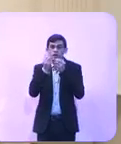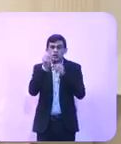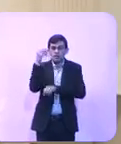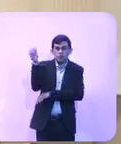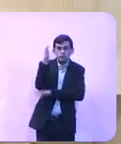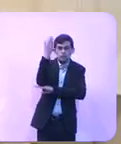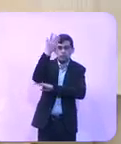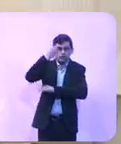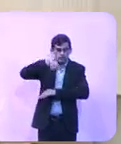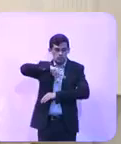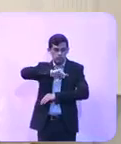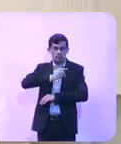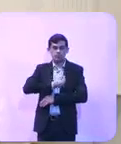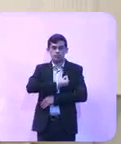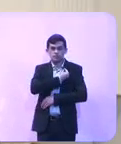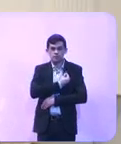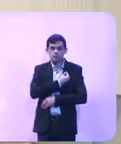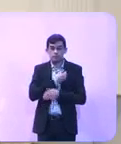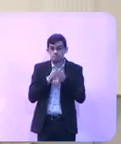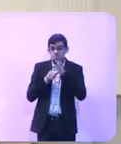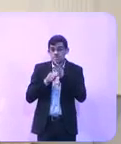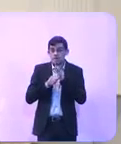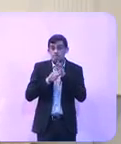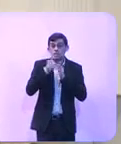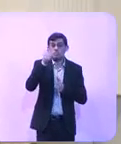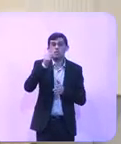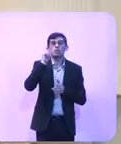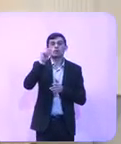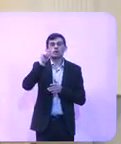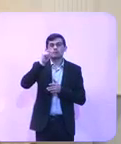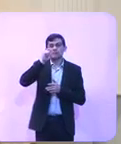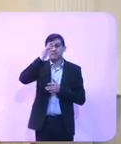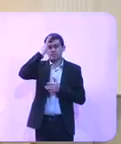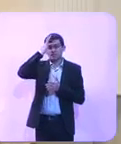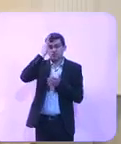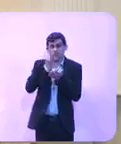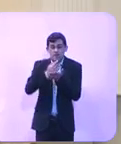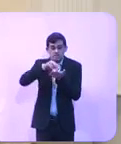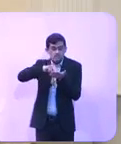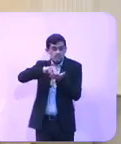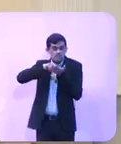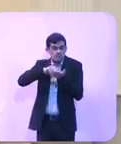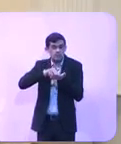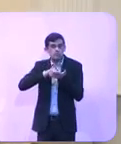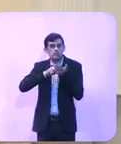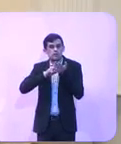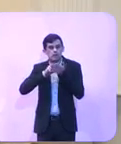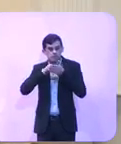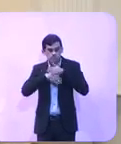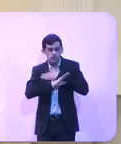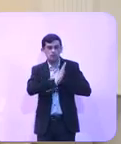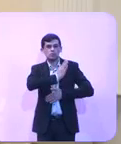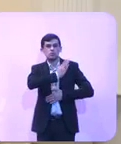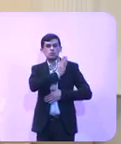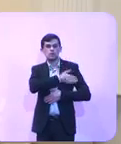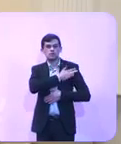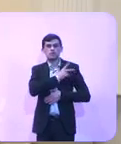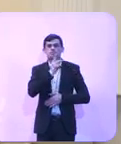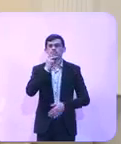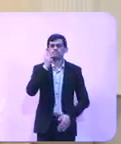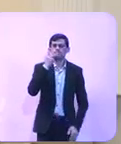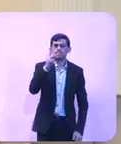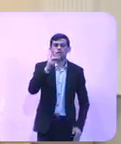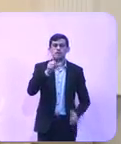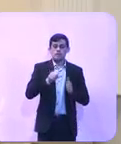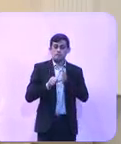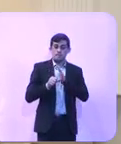vida. O primeiro lugar em que a fé precisa estar instalada é no seu coração. O primeiro lugar